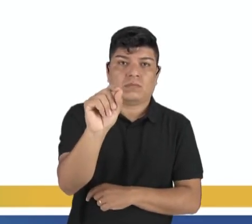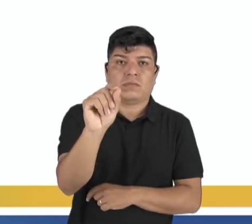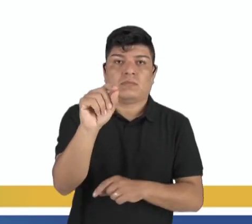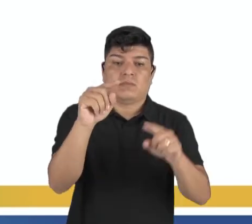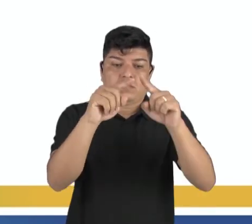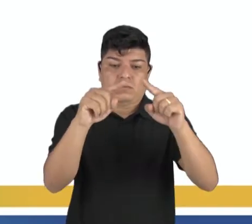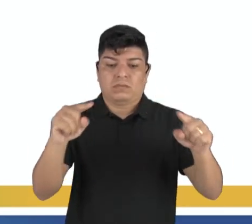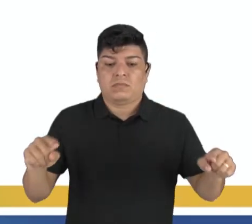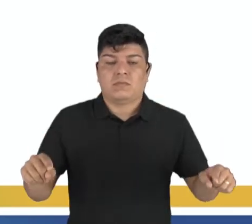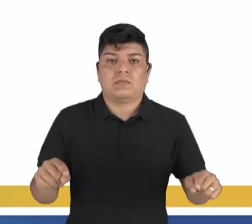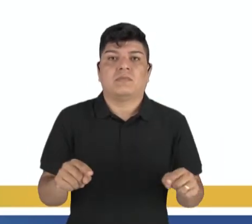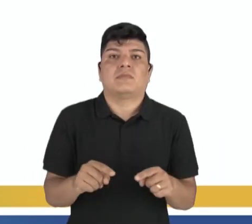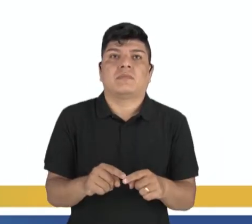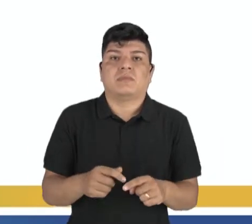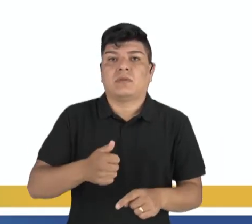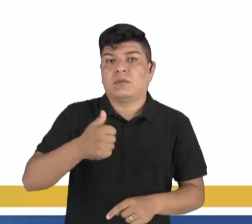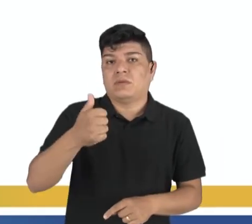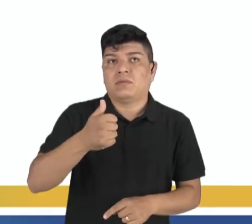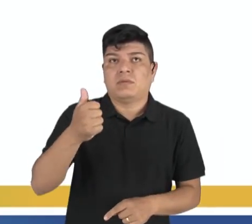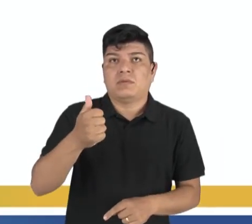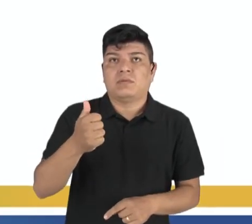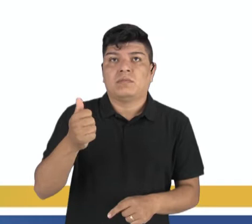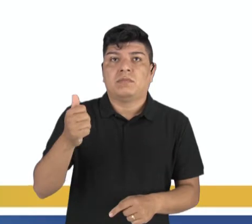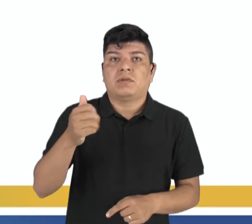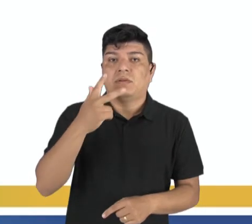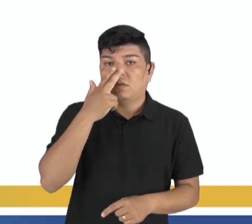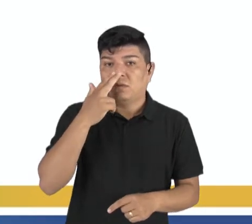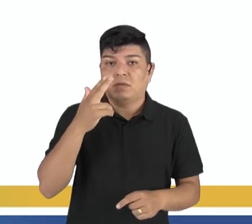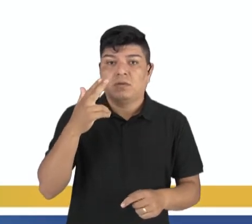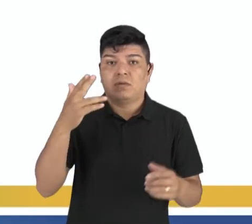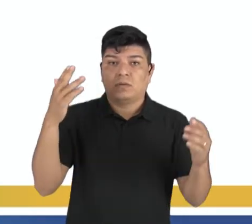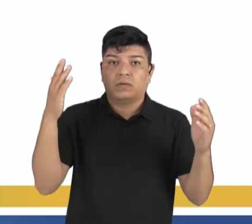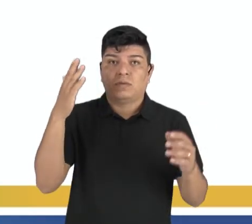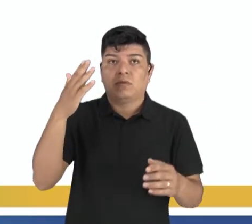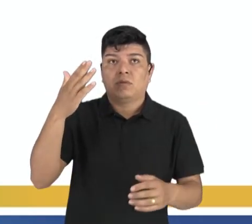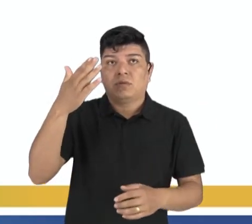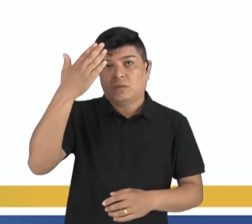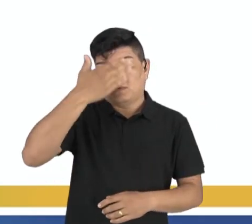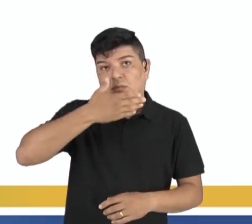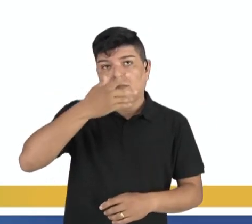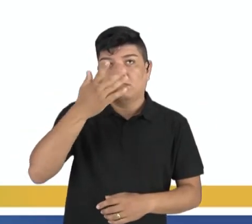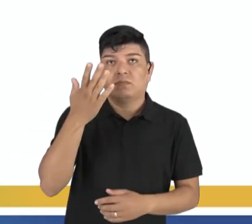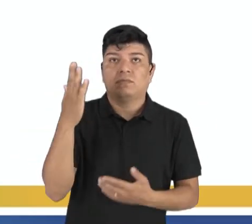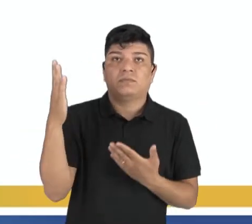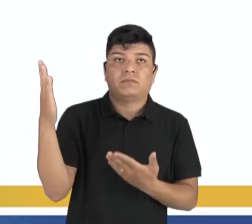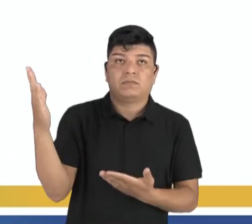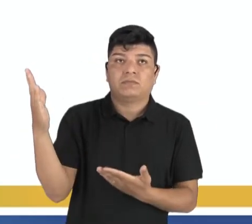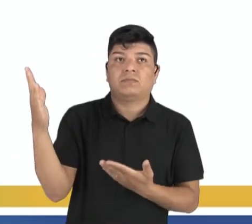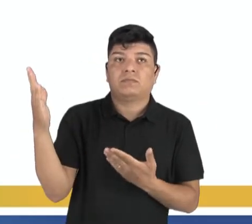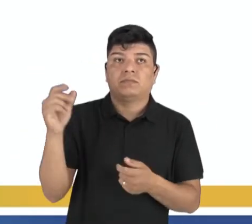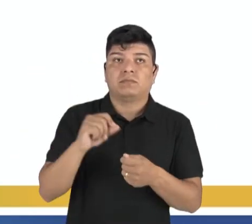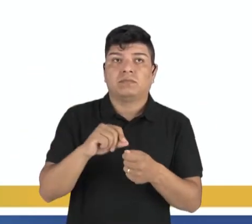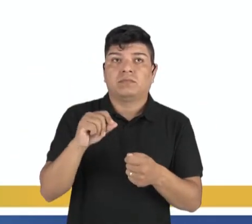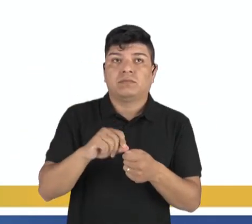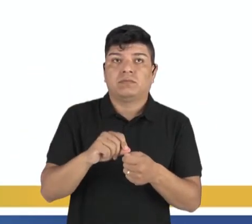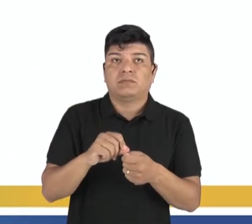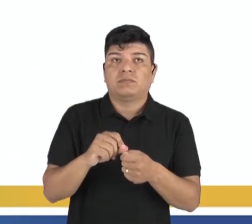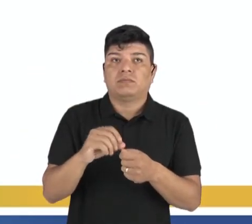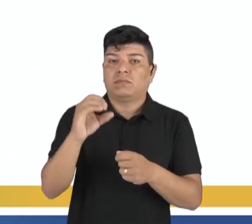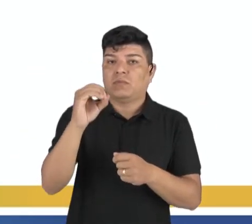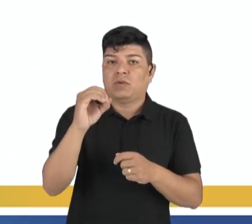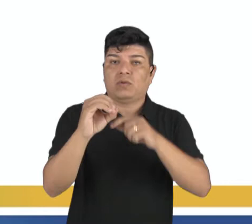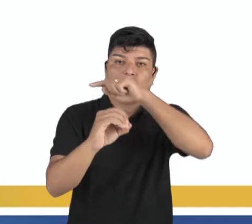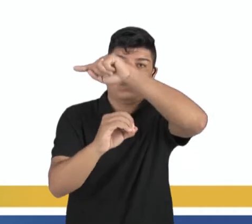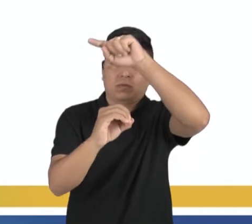triângulo original meu primeiro triângulo é aquele que está ali ao meio ABC e aí eu fiz uma rotação em torno do ponto